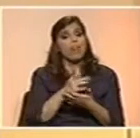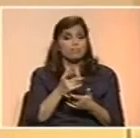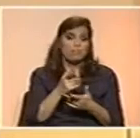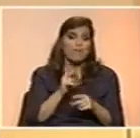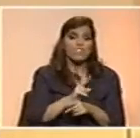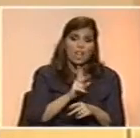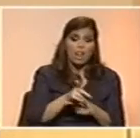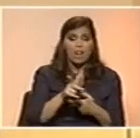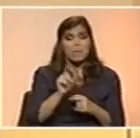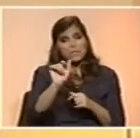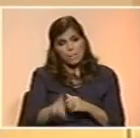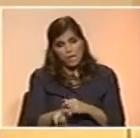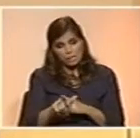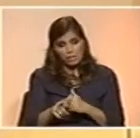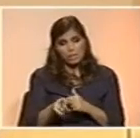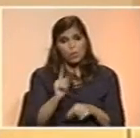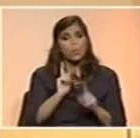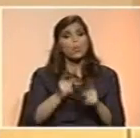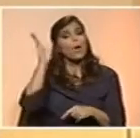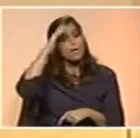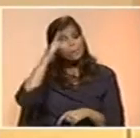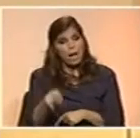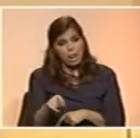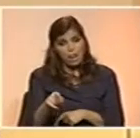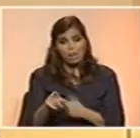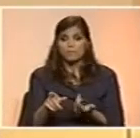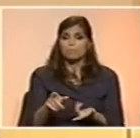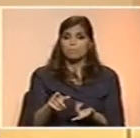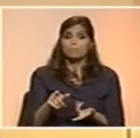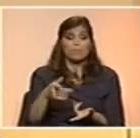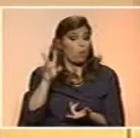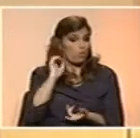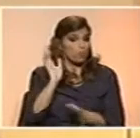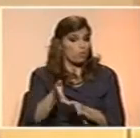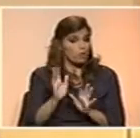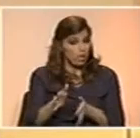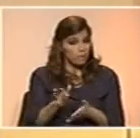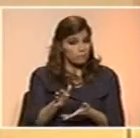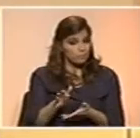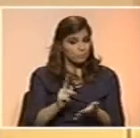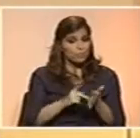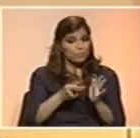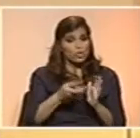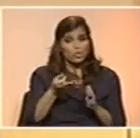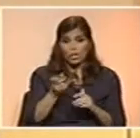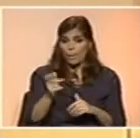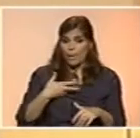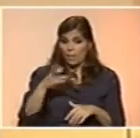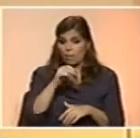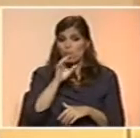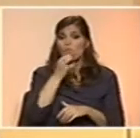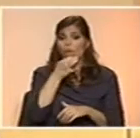mais barata em geral do que a proteína de origem animal, e como nós já ouvimos há pouco o engenheiro Pedro referir, também a